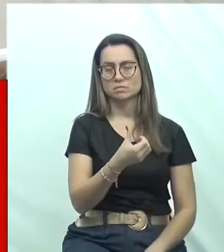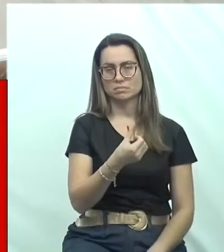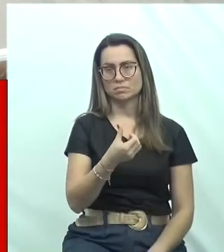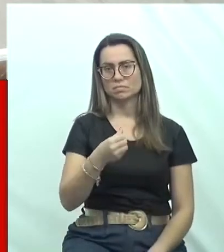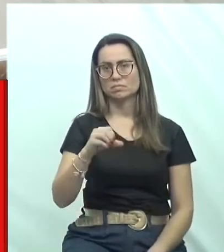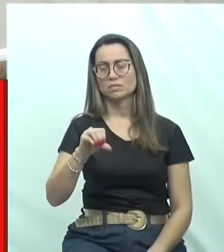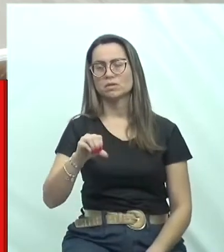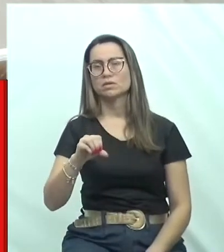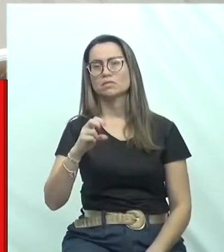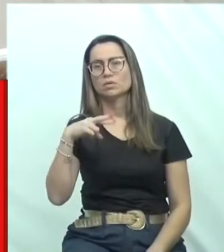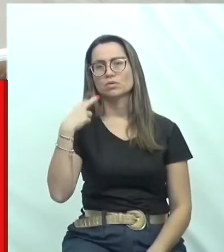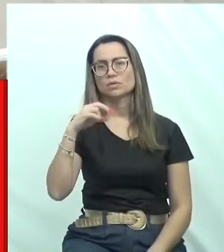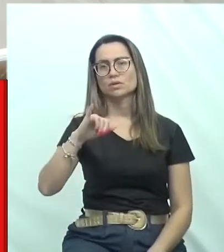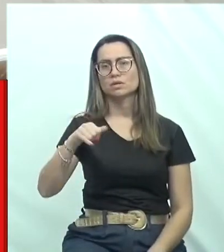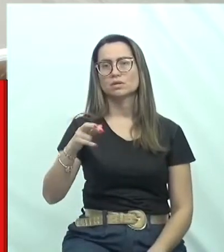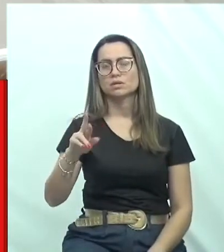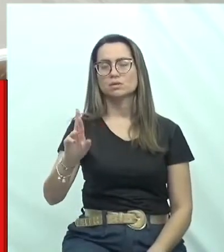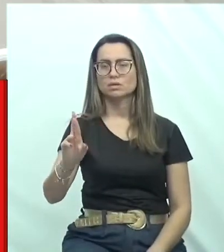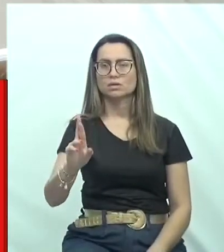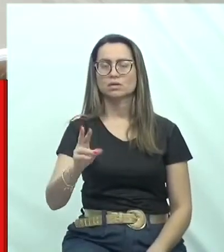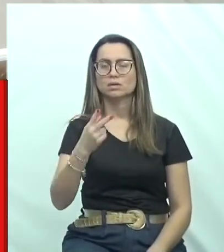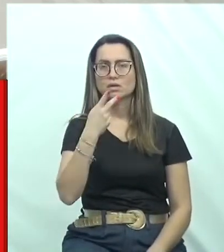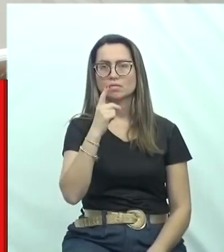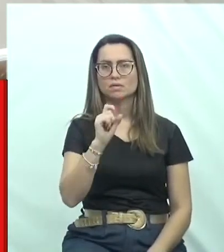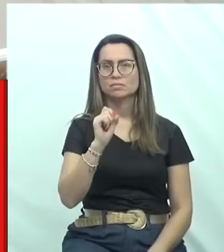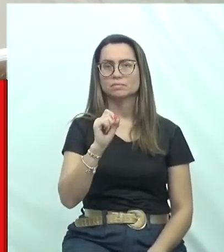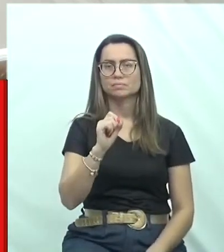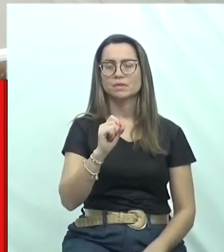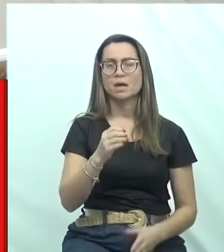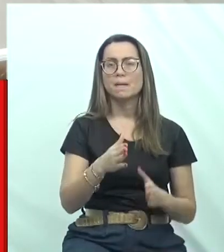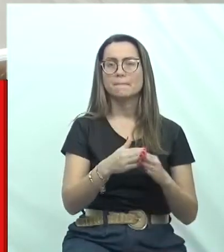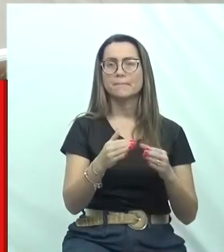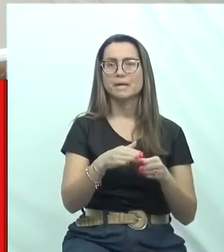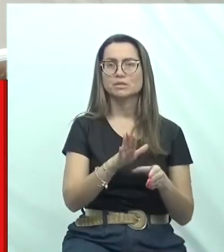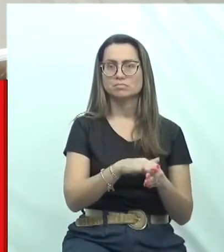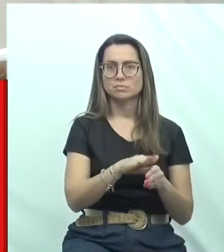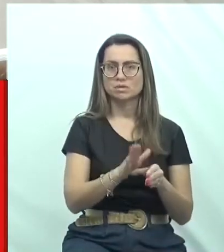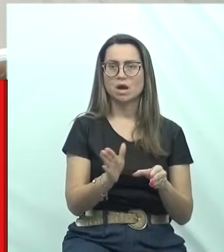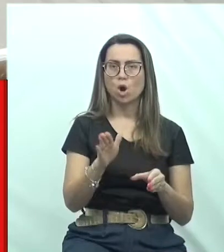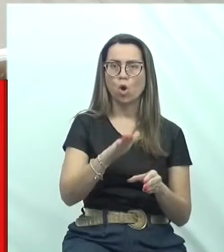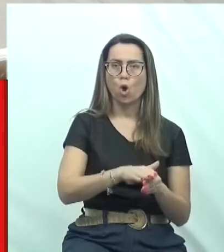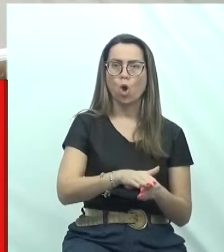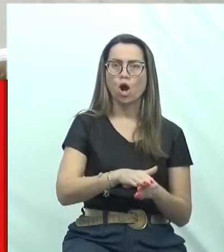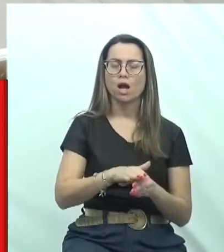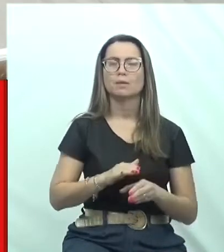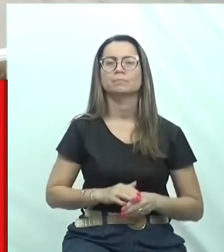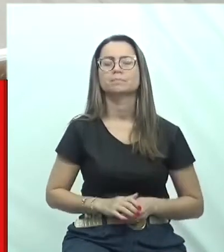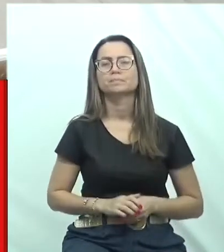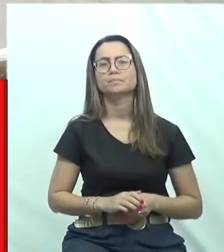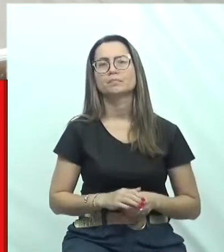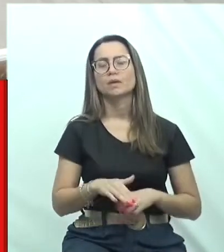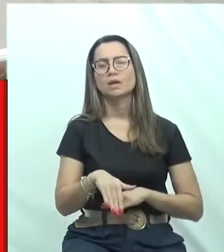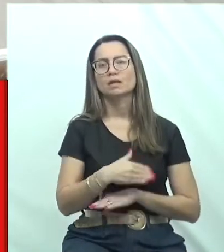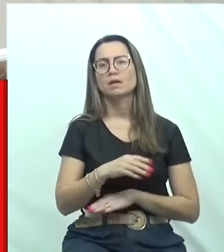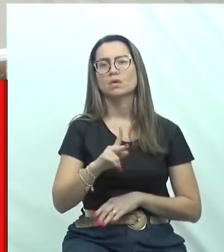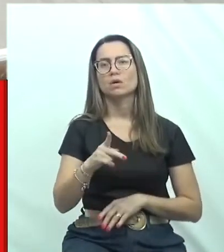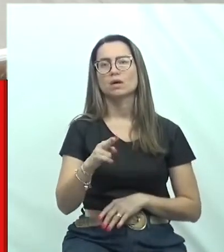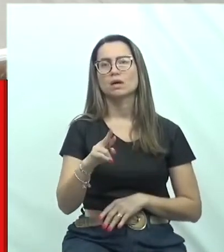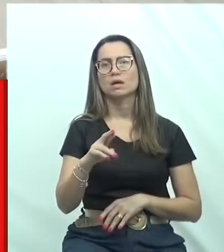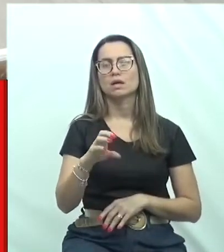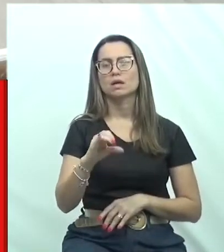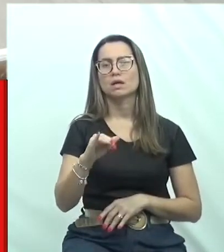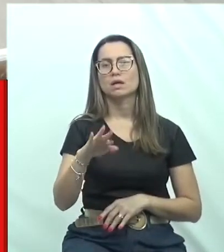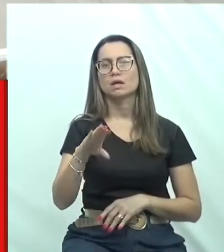669/2022, de autoria do vereador Jair Augusto Alexandre. Colocação de tampa de boca de lobo localizada na rua Ercílio Luz, de frente à casa de